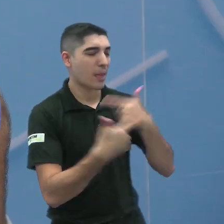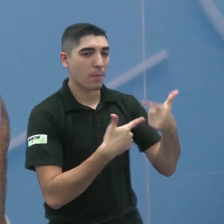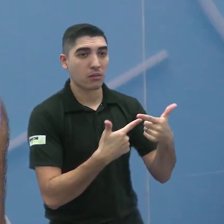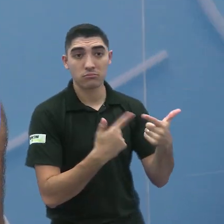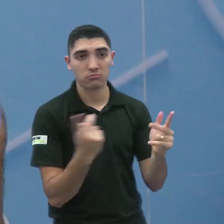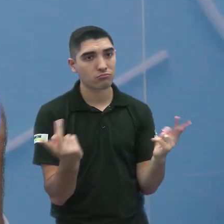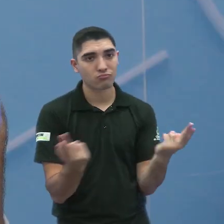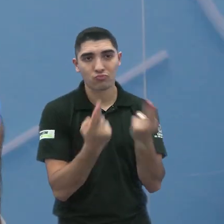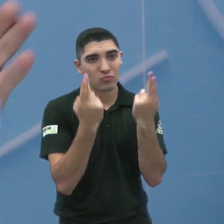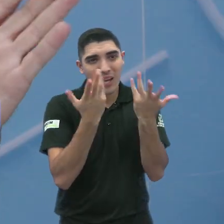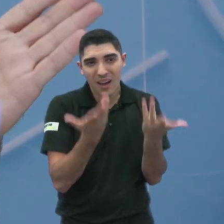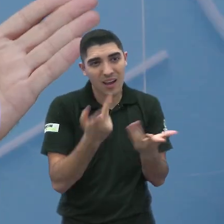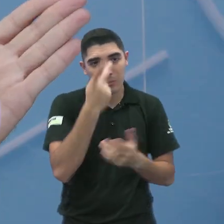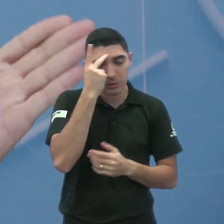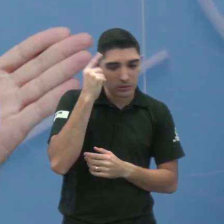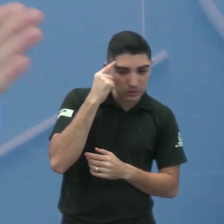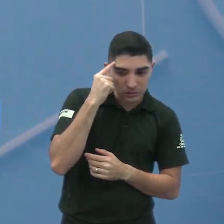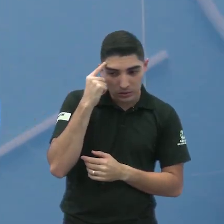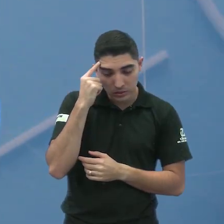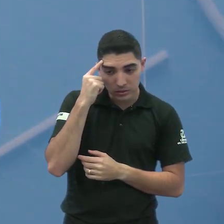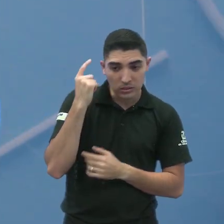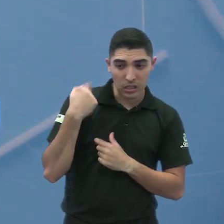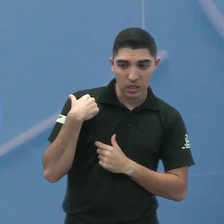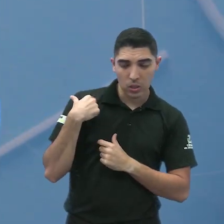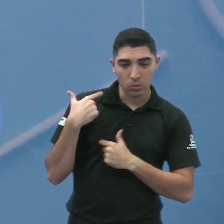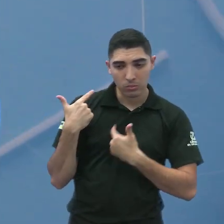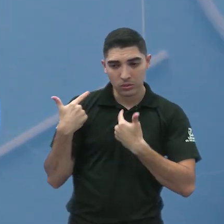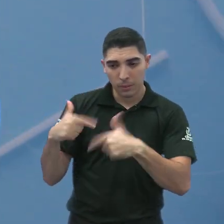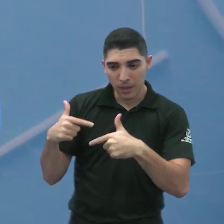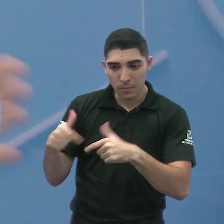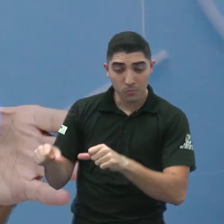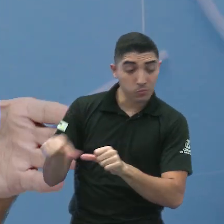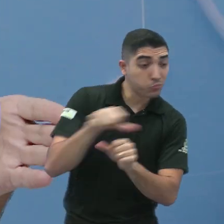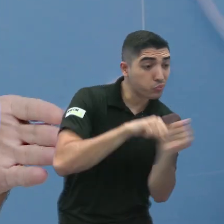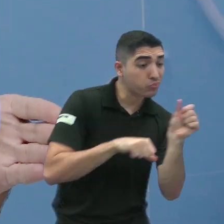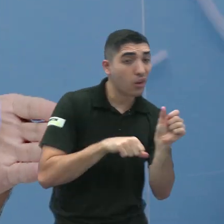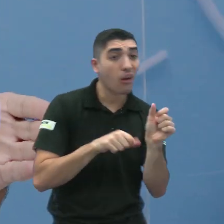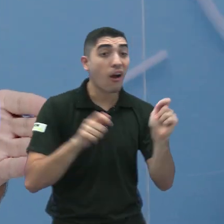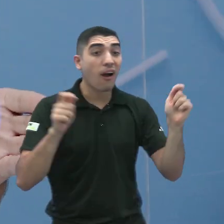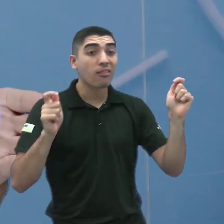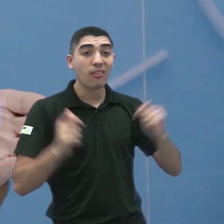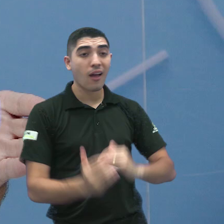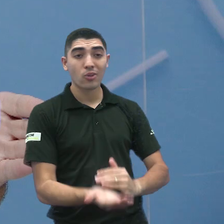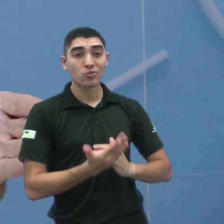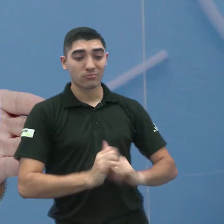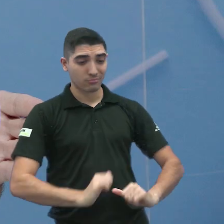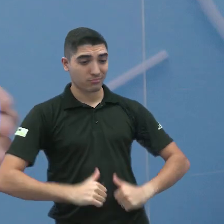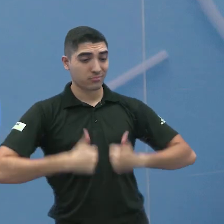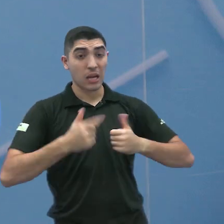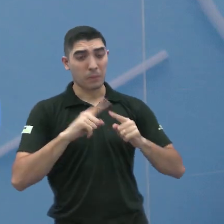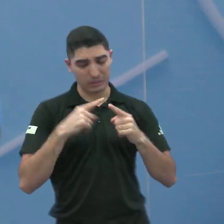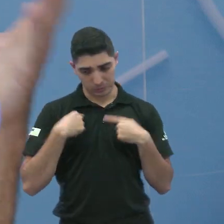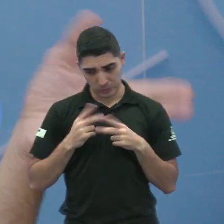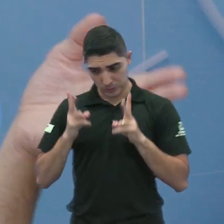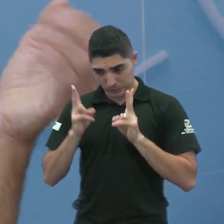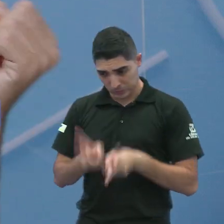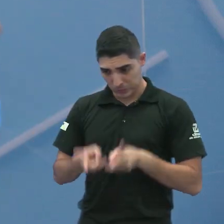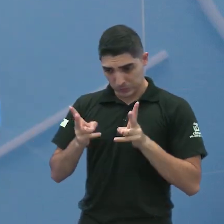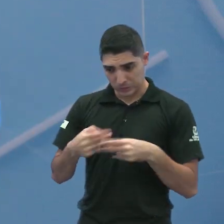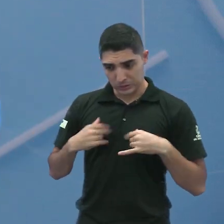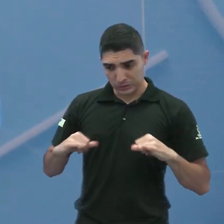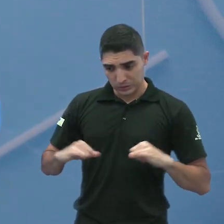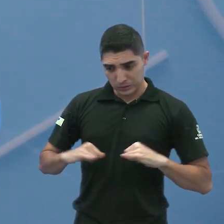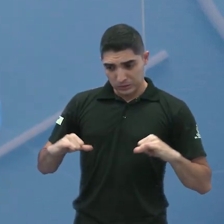mais manter, elas precisariam mudar, a simples mudança do trabalho resolveria, mas como elas não conseguem, entram no nível de sofrimento que precisa de uma